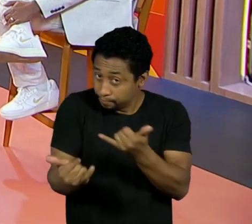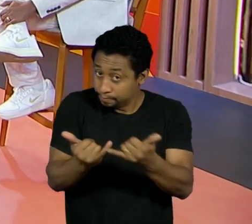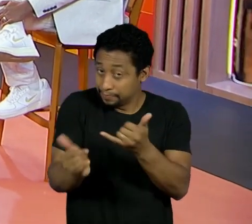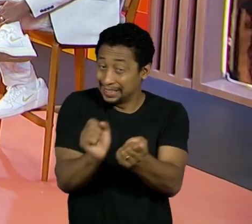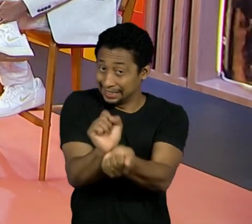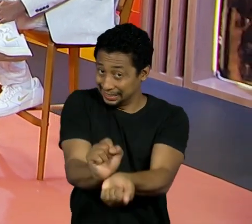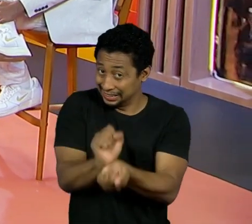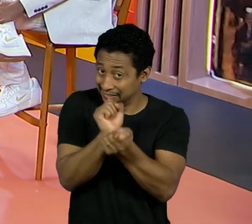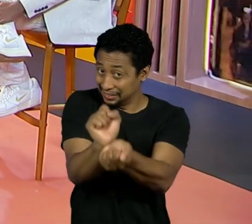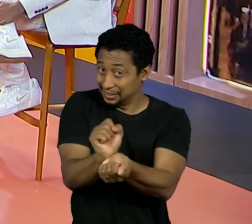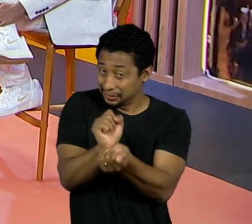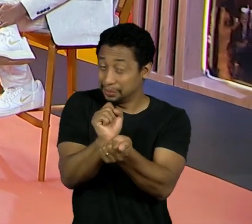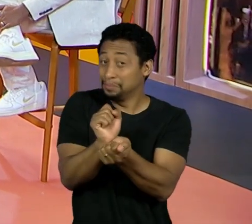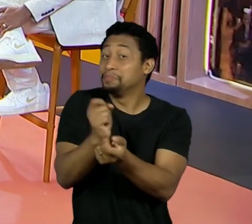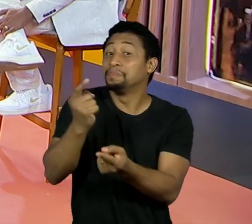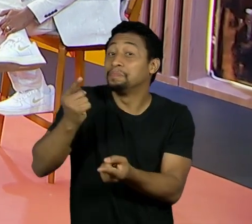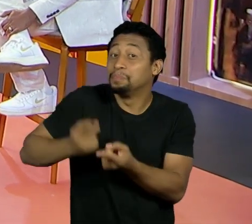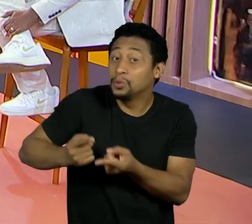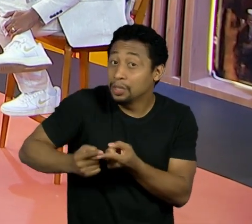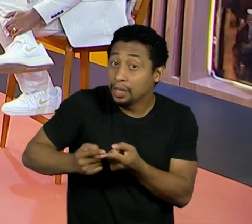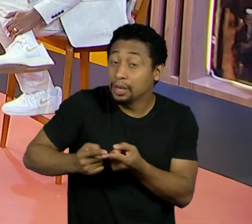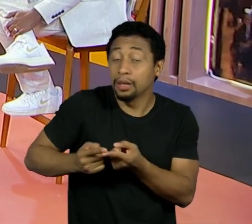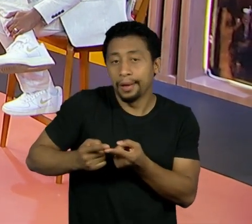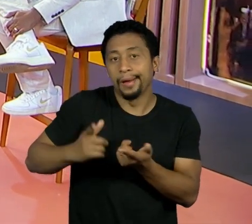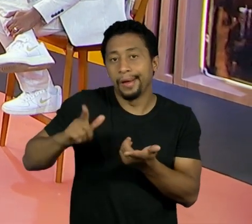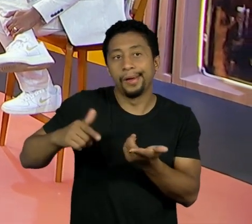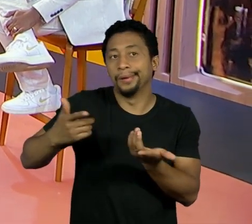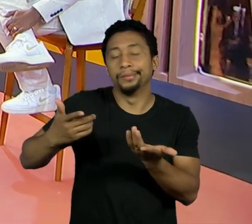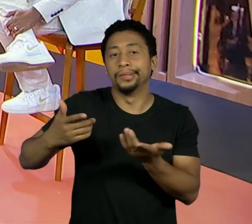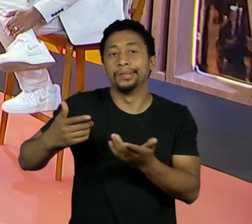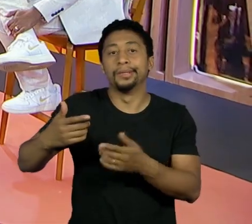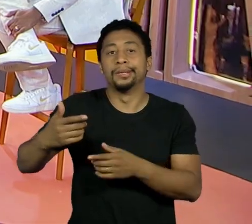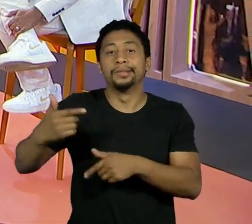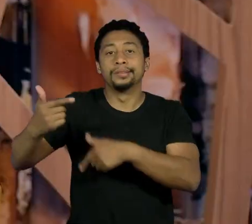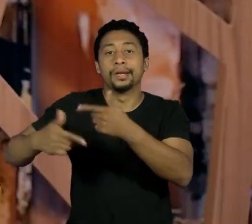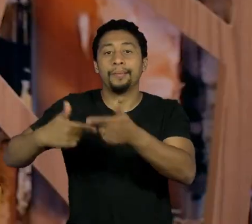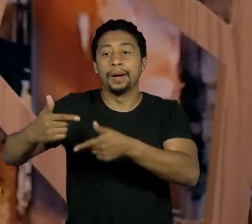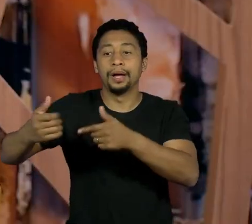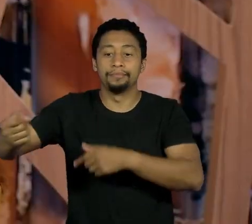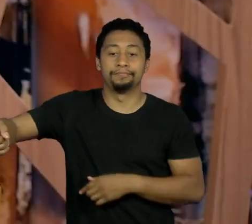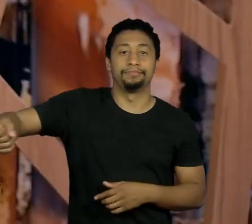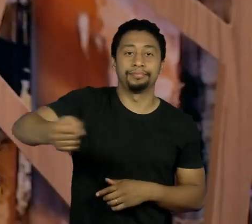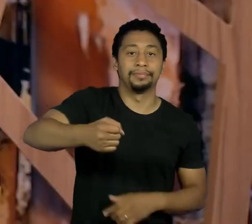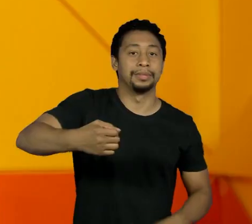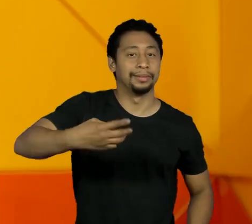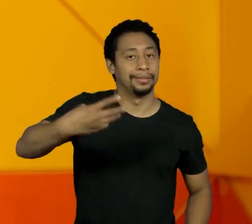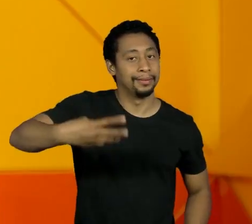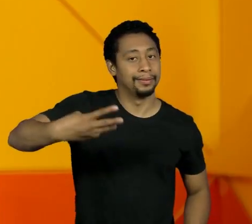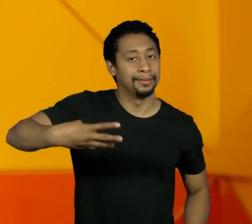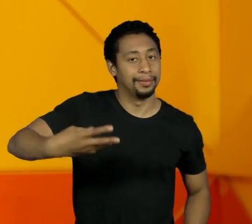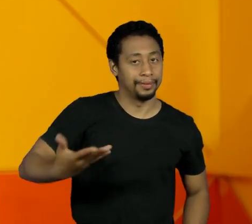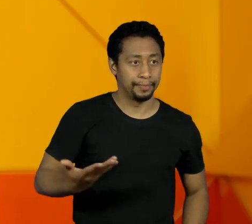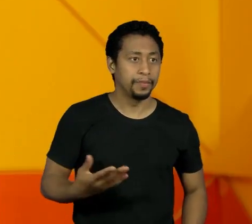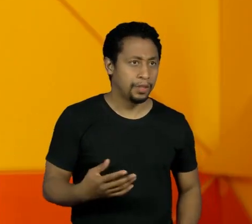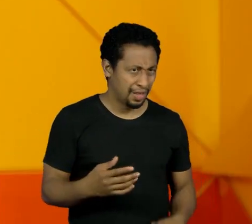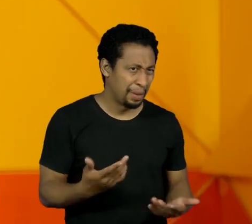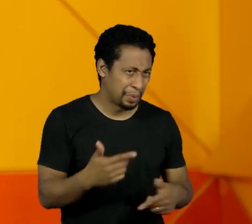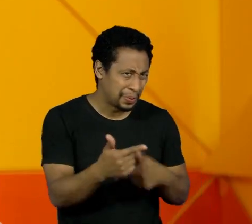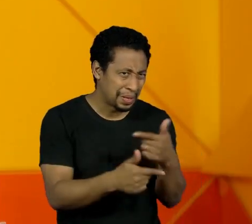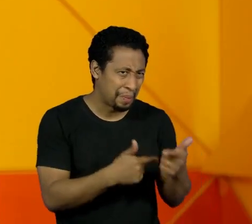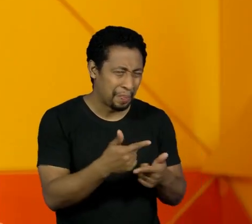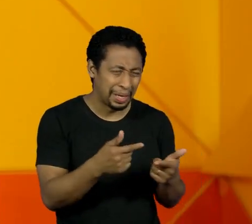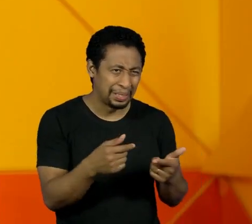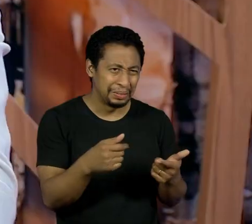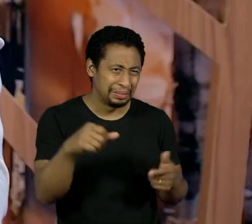está diretamente ligado à terceirização do trabalho. Que aí a gente pode falar em precarização do mercado de